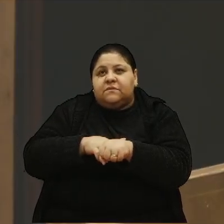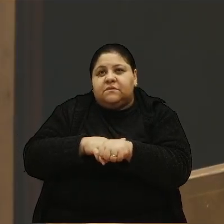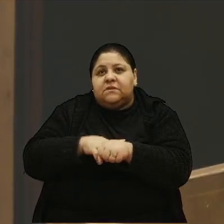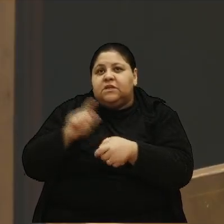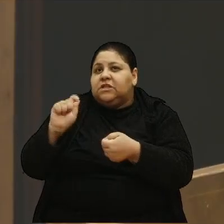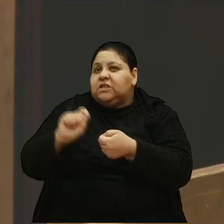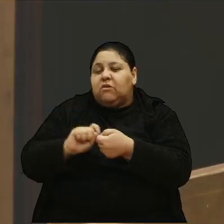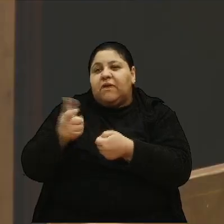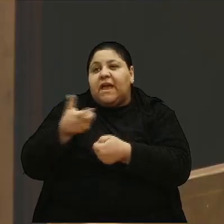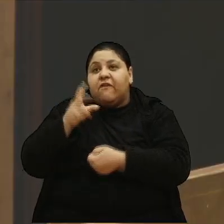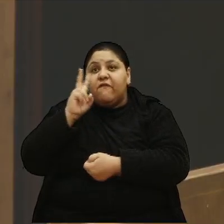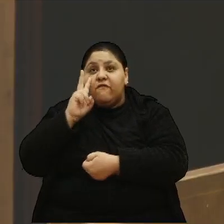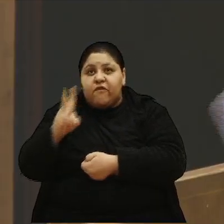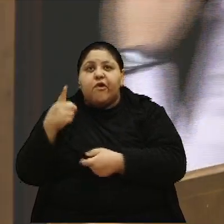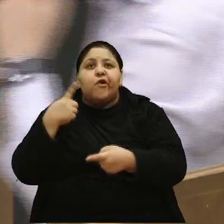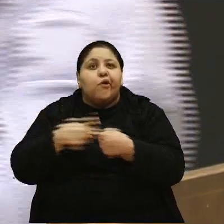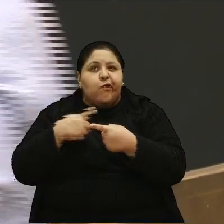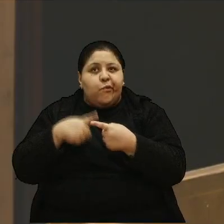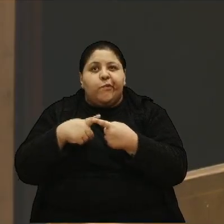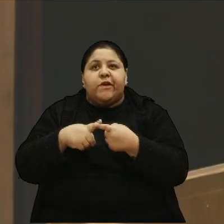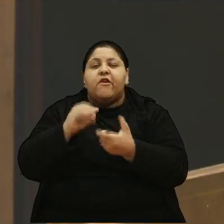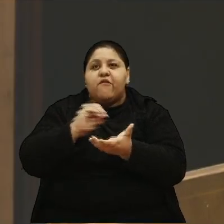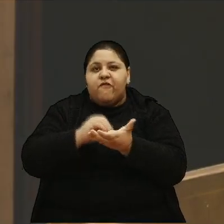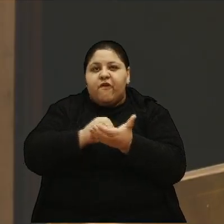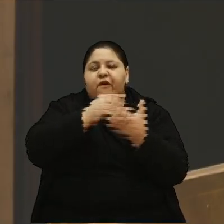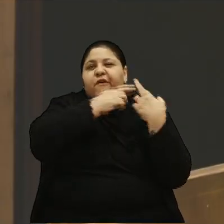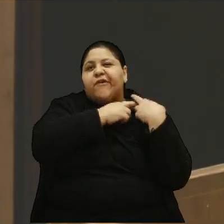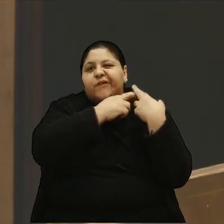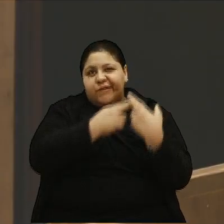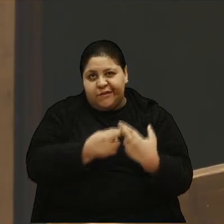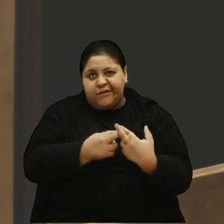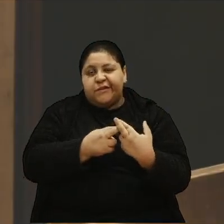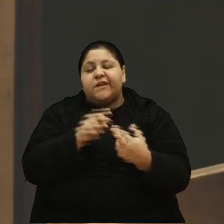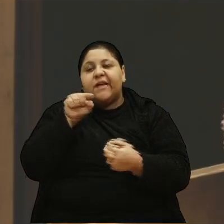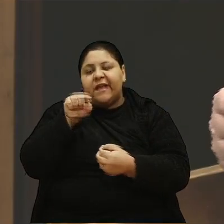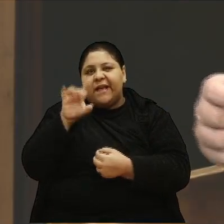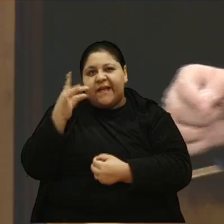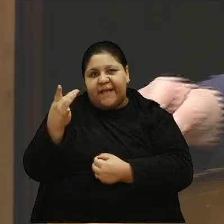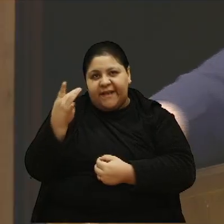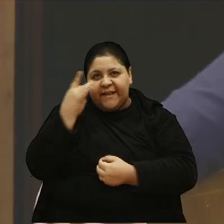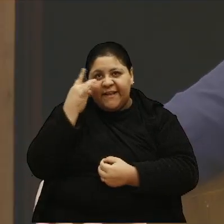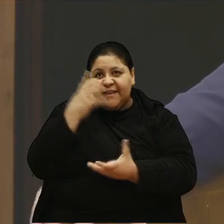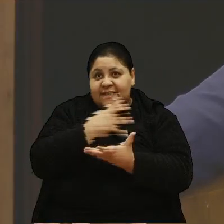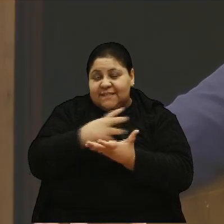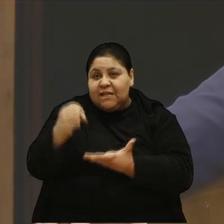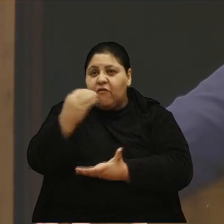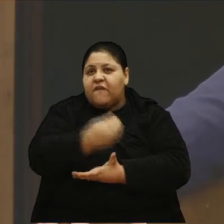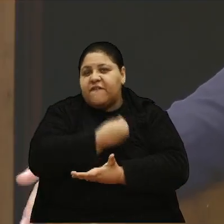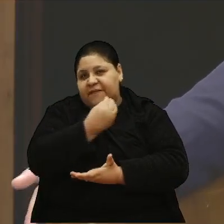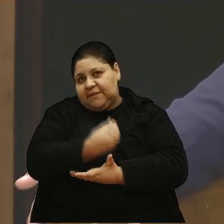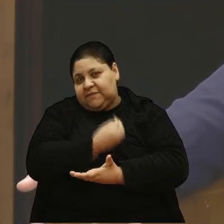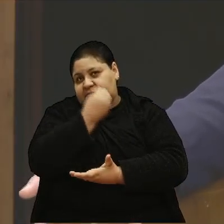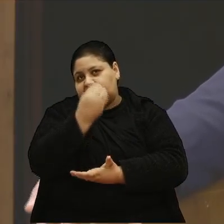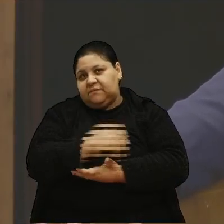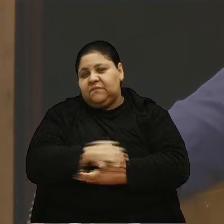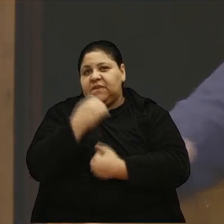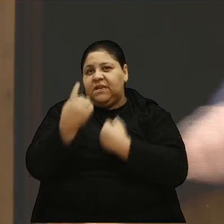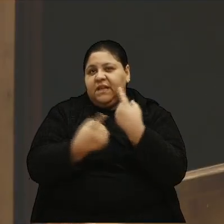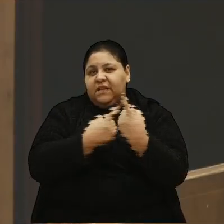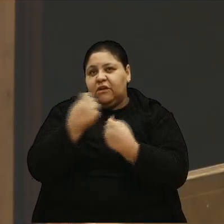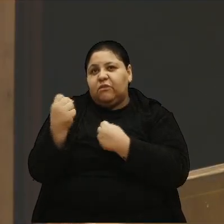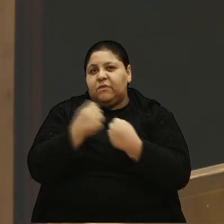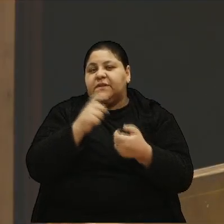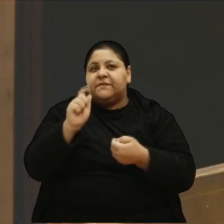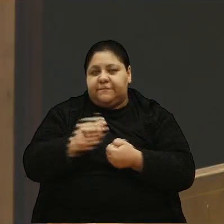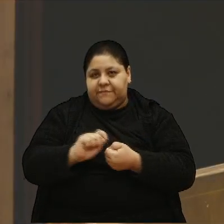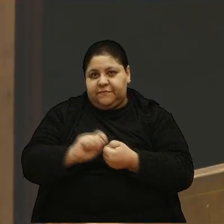fazem questão de ver isso, que também são, às vezes, irresponsáveis e omissos, aí essa atenção básica é que salva vidas lá no final. Então, são algumas ponderações que eu faço